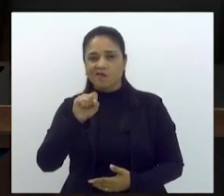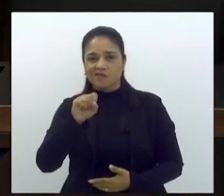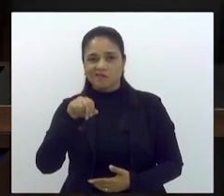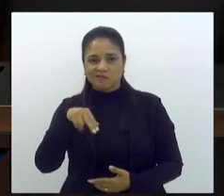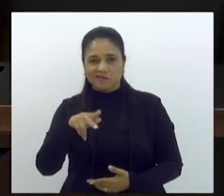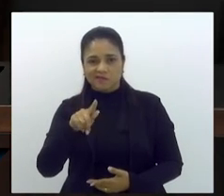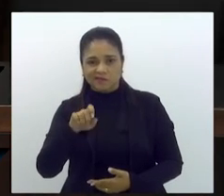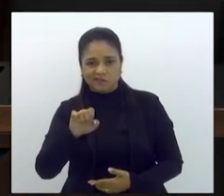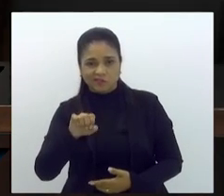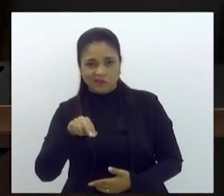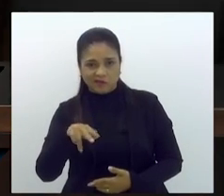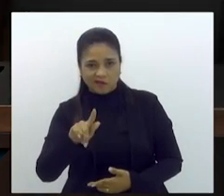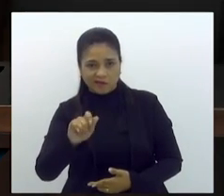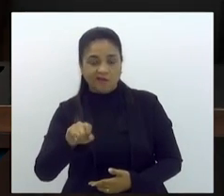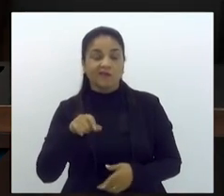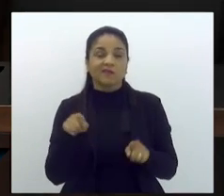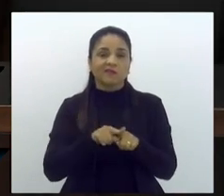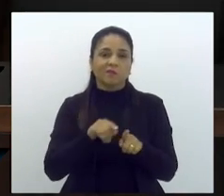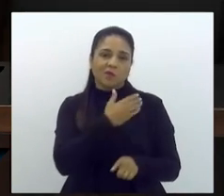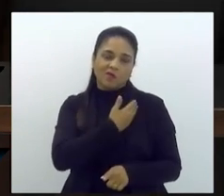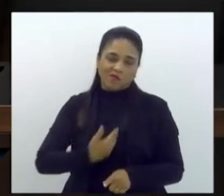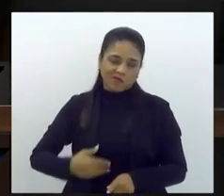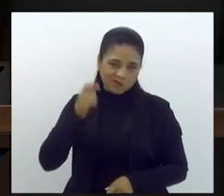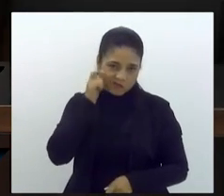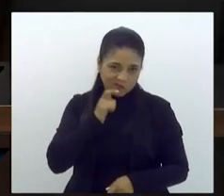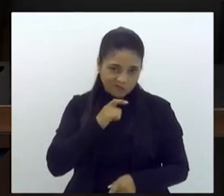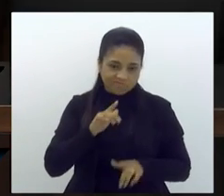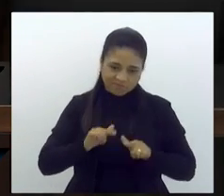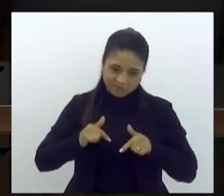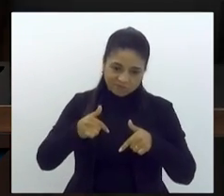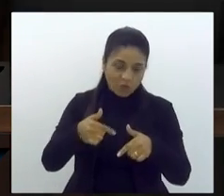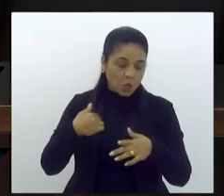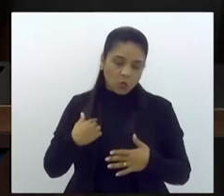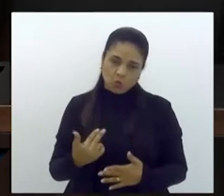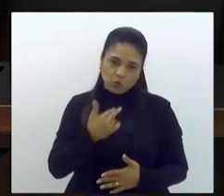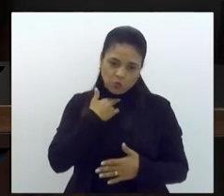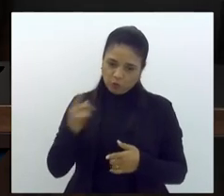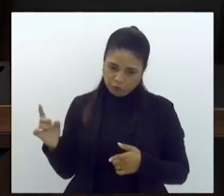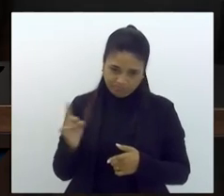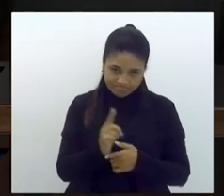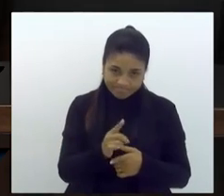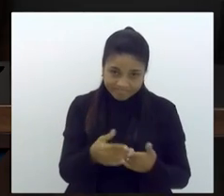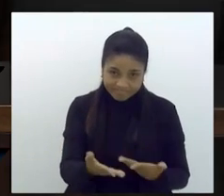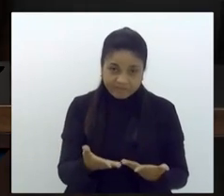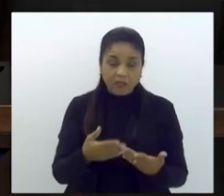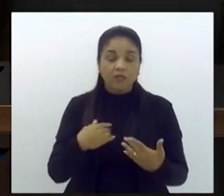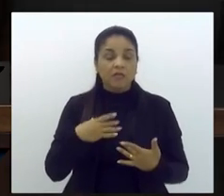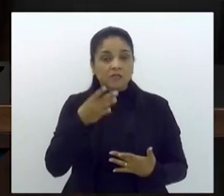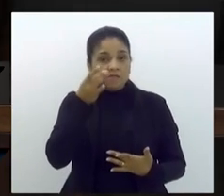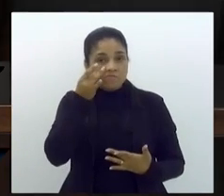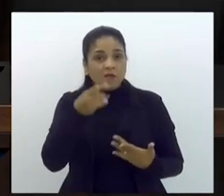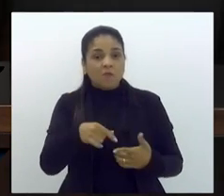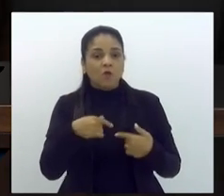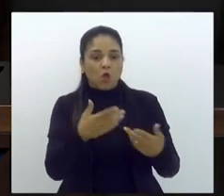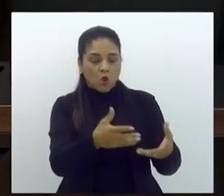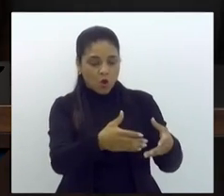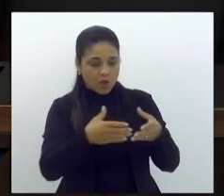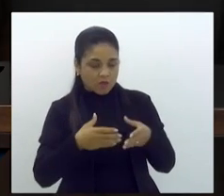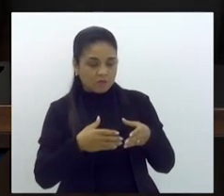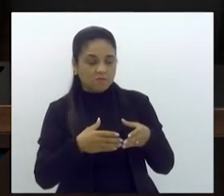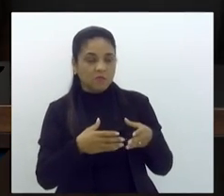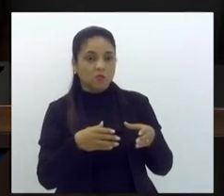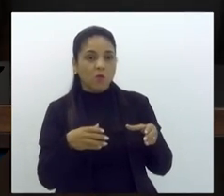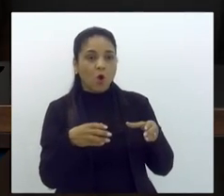o governador Cláudio Castro por essa iniciativa não pude estar presente porque eu estava aqui em missão recebendo uma comitiva